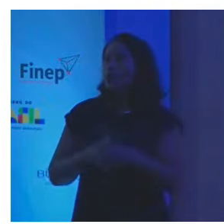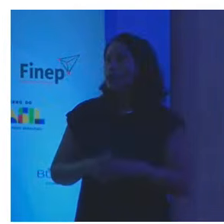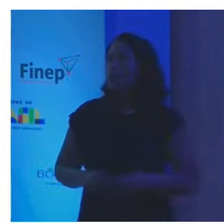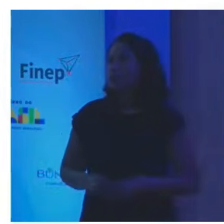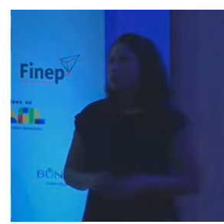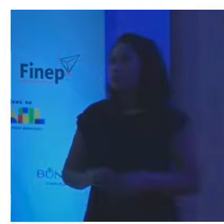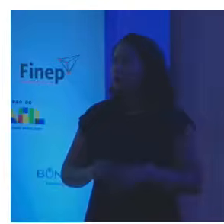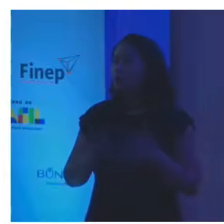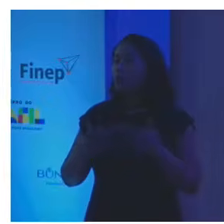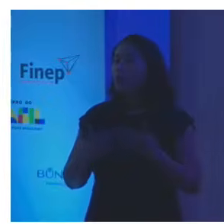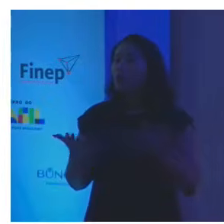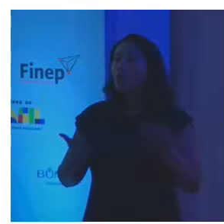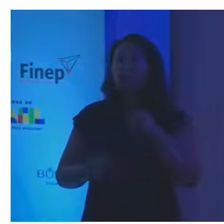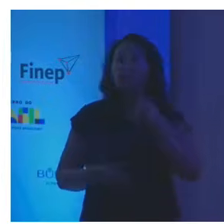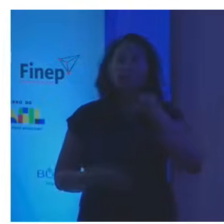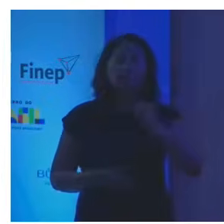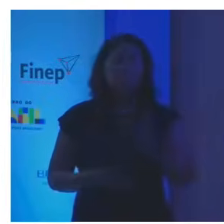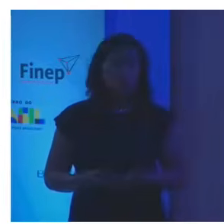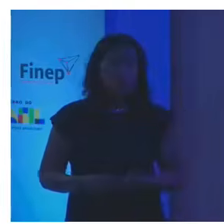Ela vai começar agora, em janeiro.